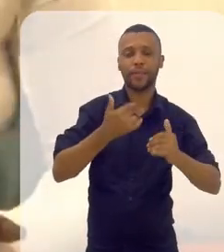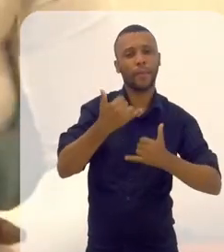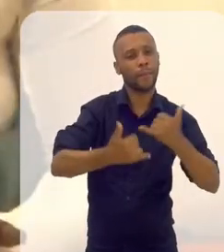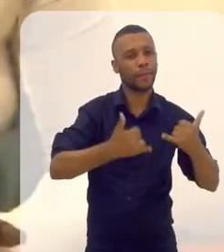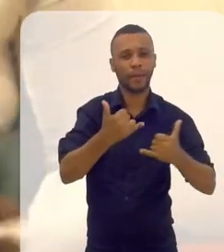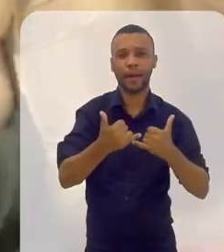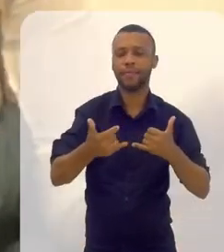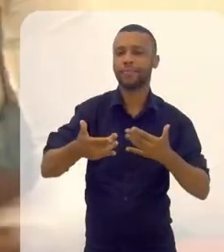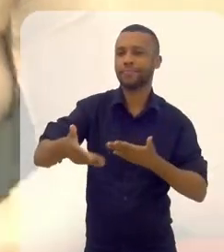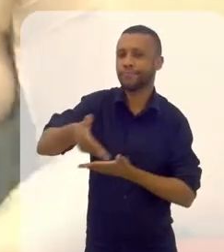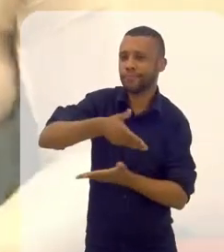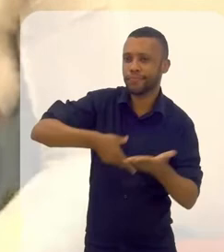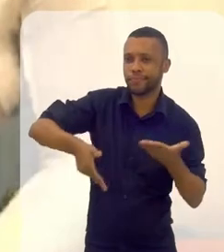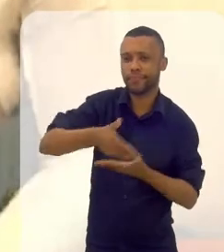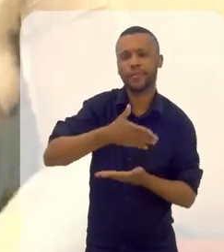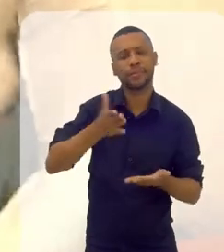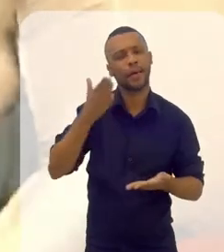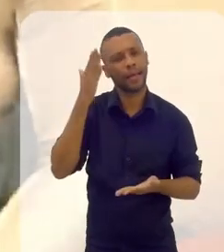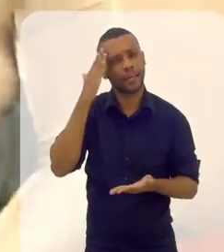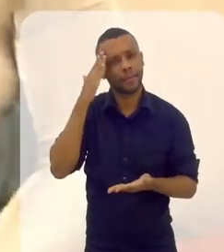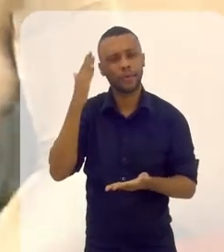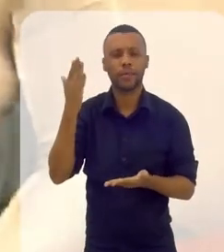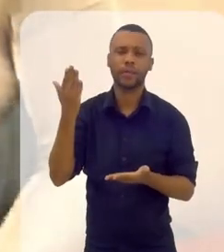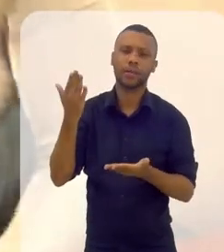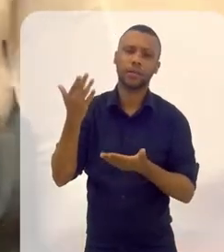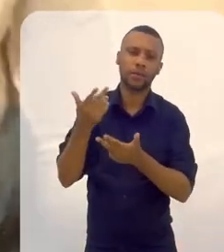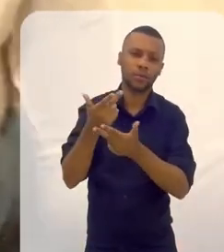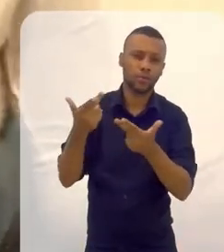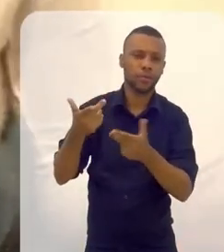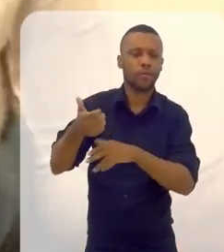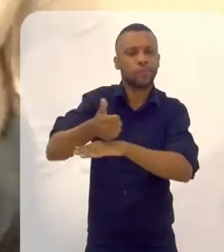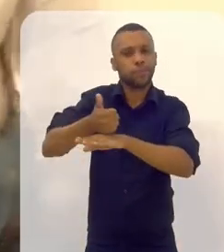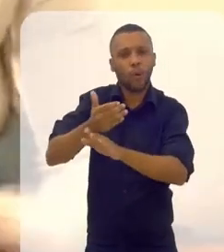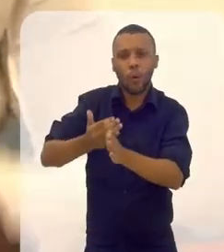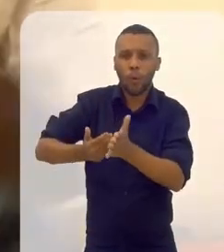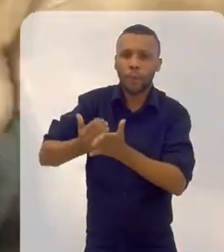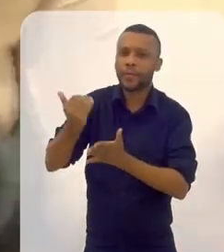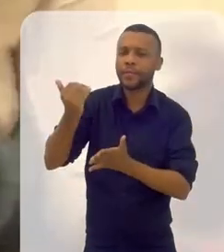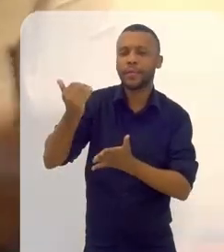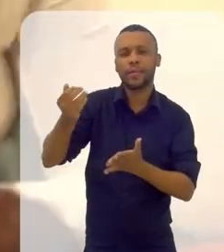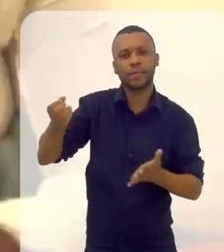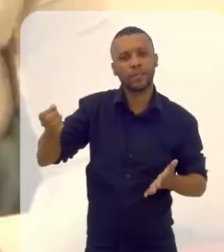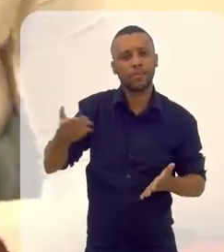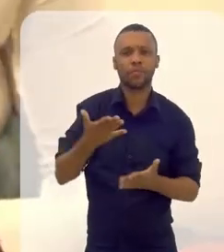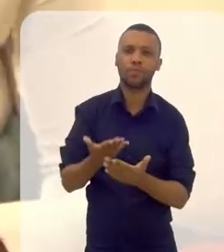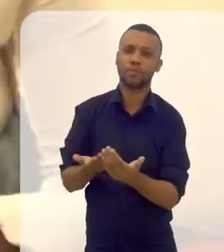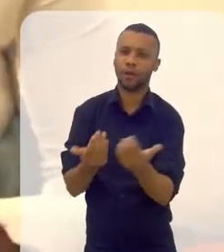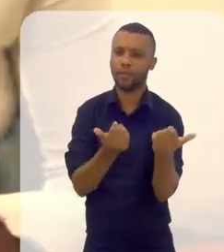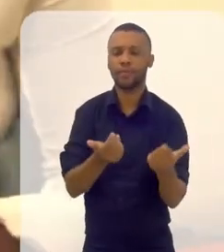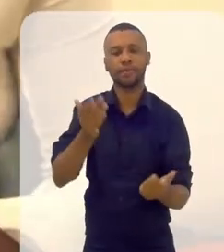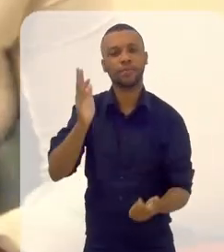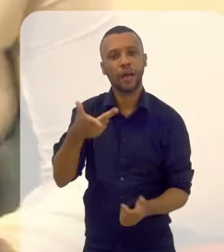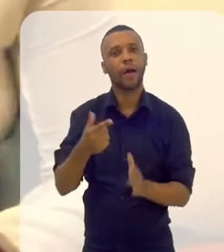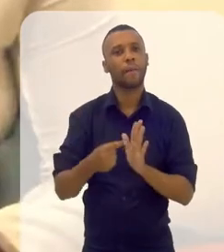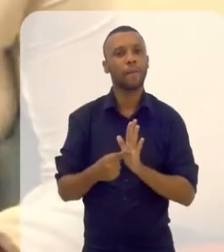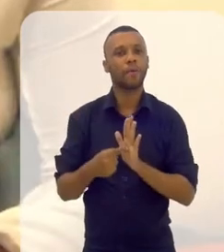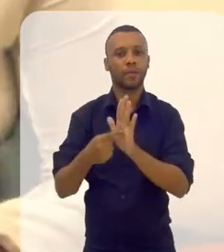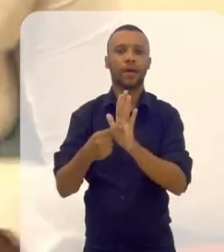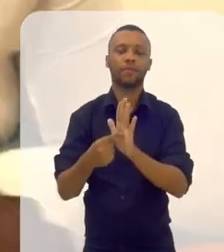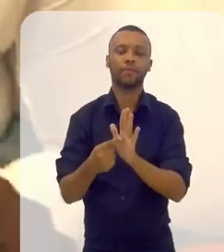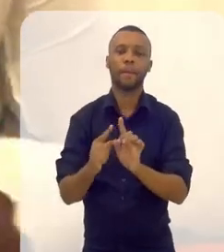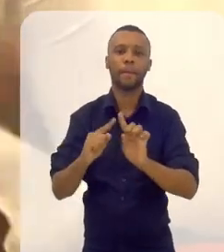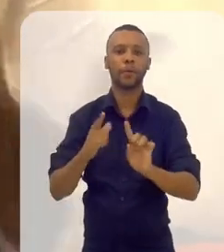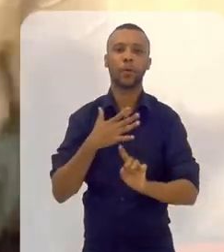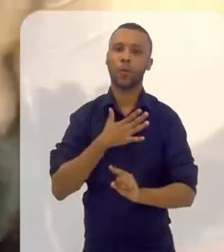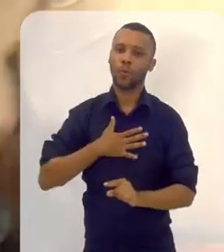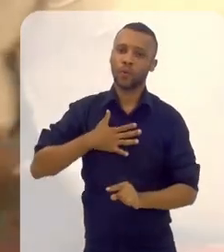brincadeira, assim. Nessa época eu já fazia jazz, já fazia, porque eu comecei muito nova, né? Então eu já fazia essas coisas. Mas é